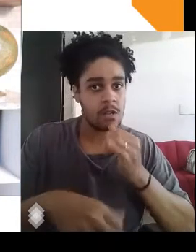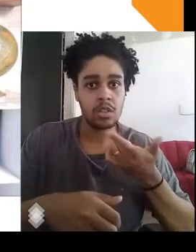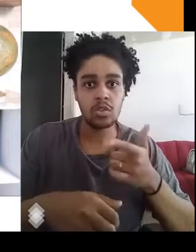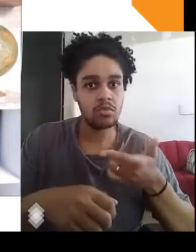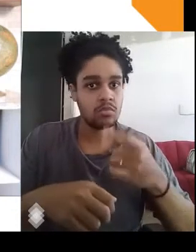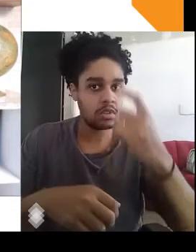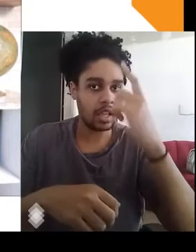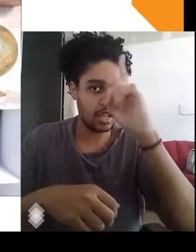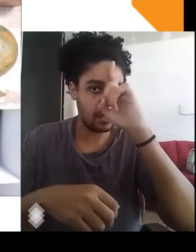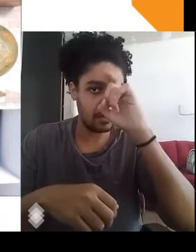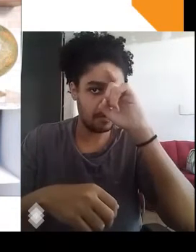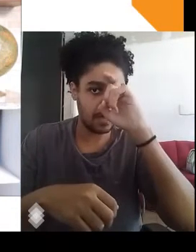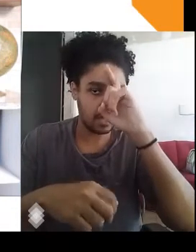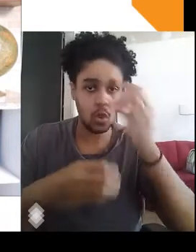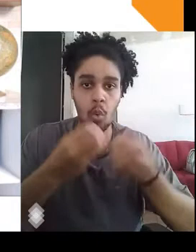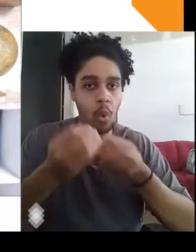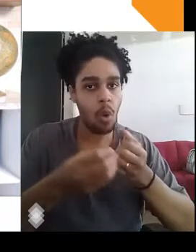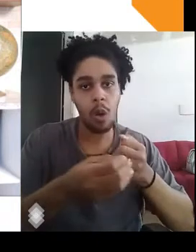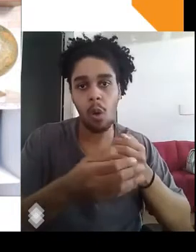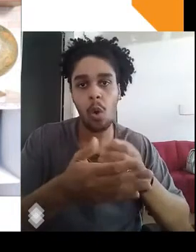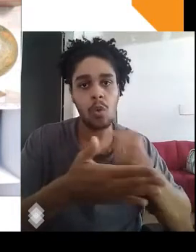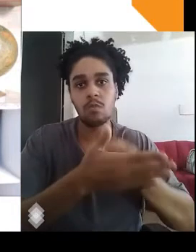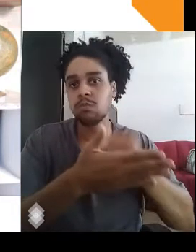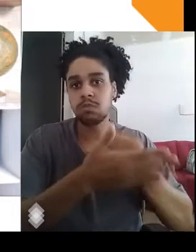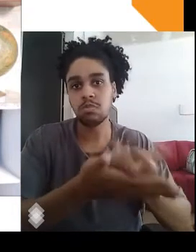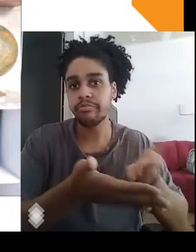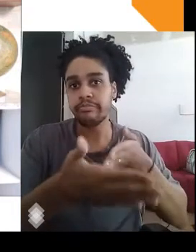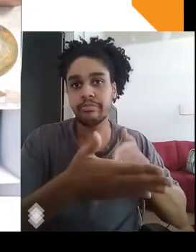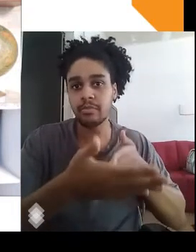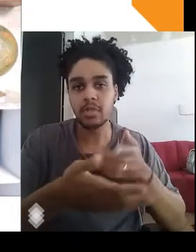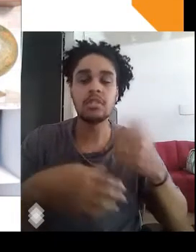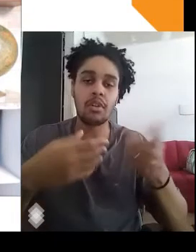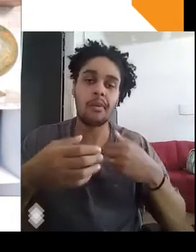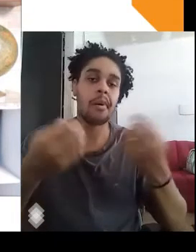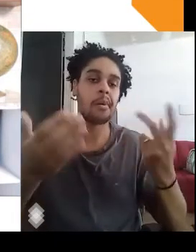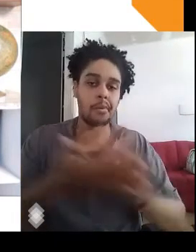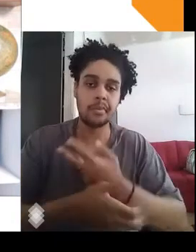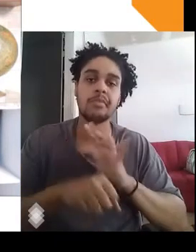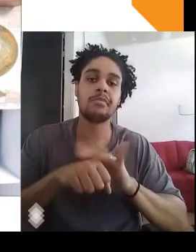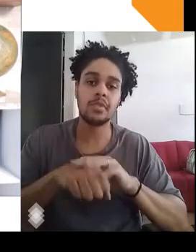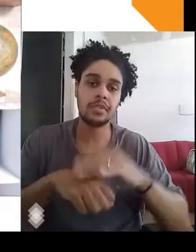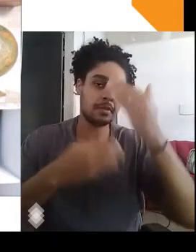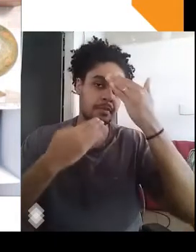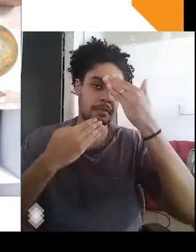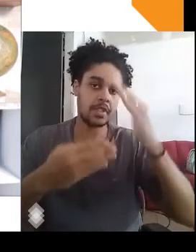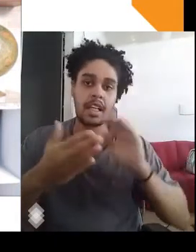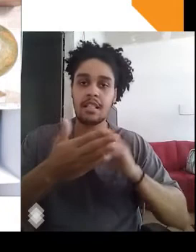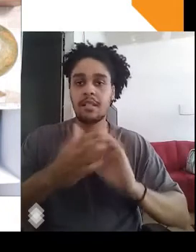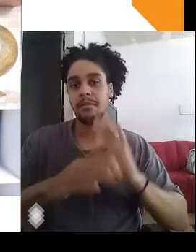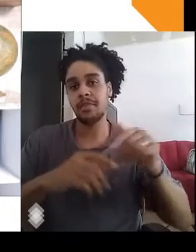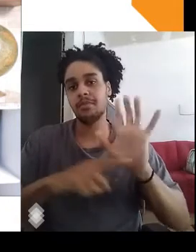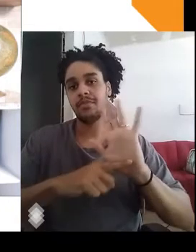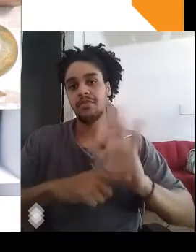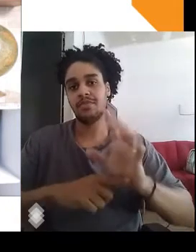os mecanismos médicos, científicos de enfrentamento, causa essa série de transtornos. Muito obrigado e até o